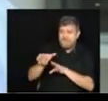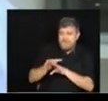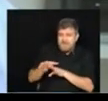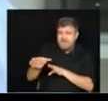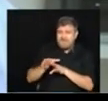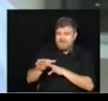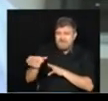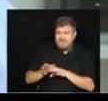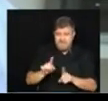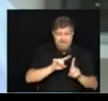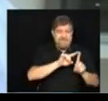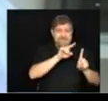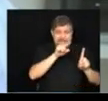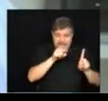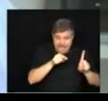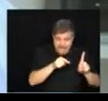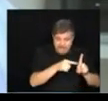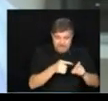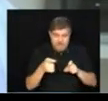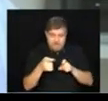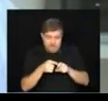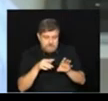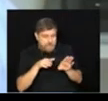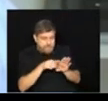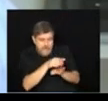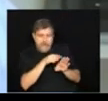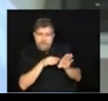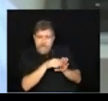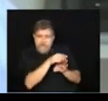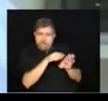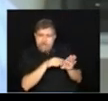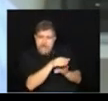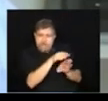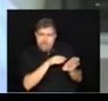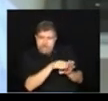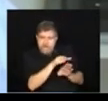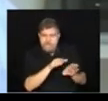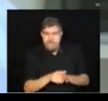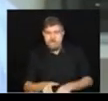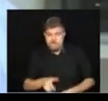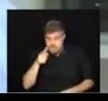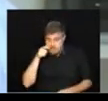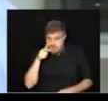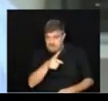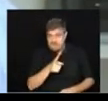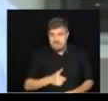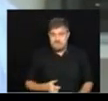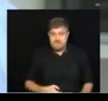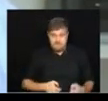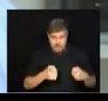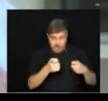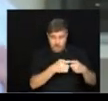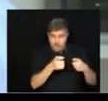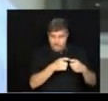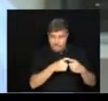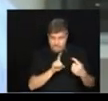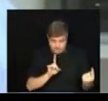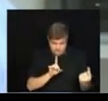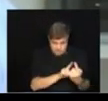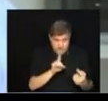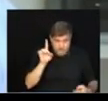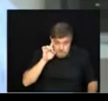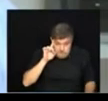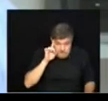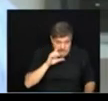até durante a gestação. Então, até é interessante, não somente através das consultas do pré-natal, mas se